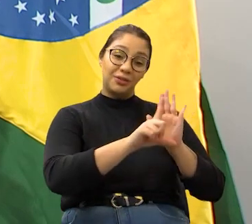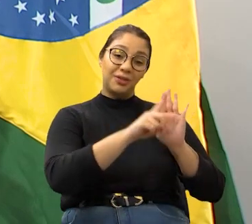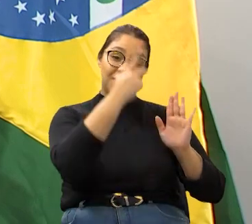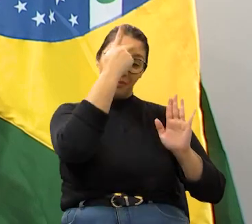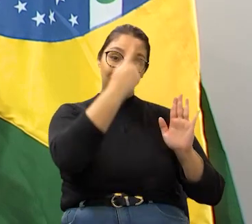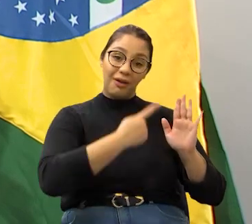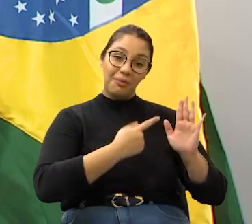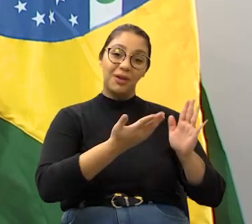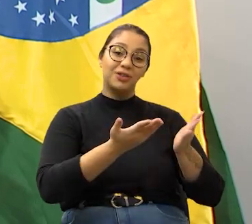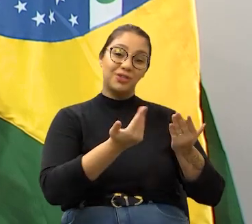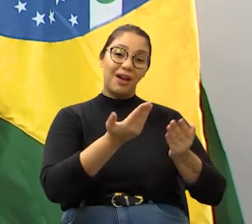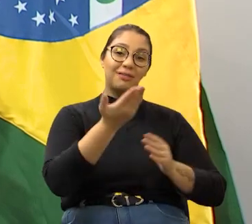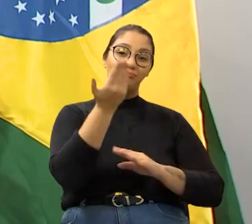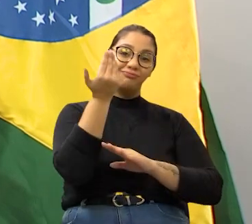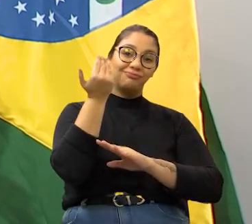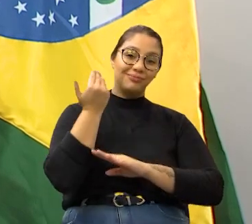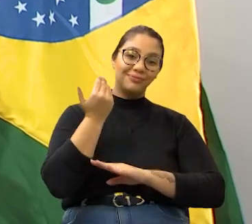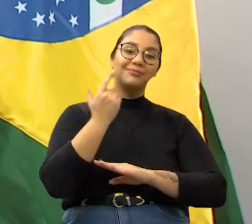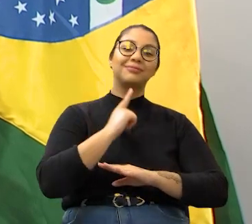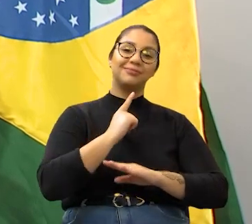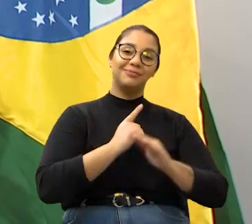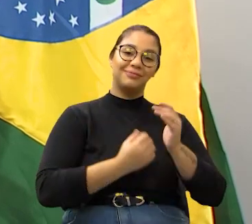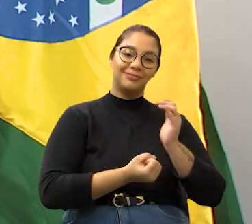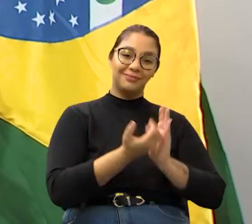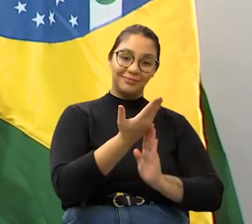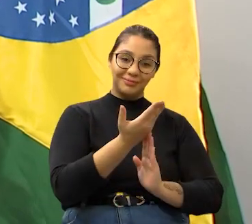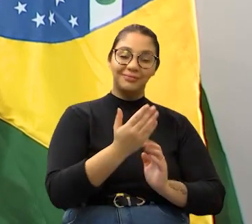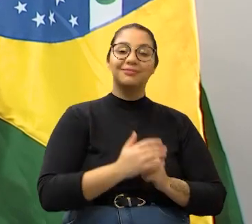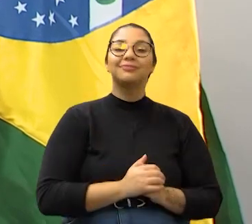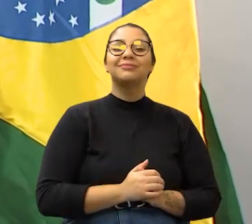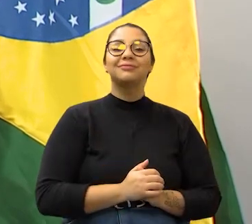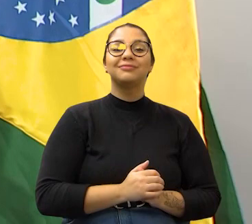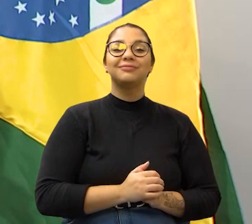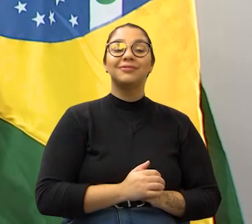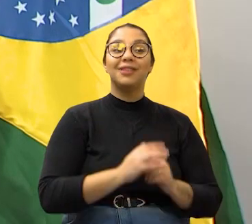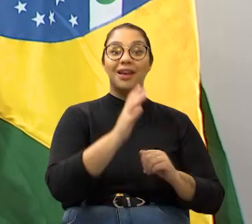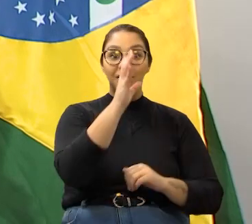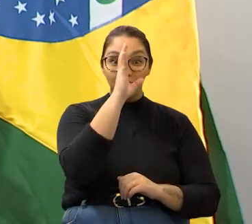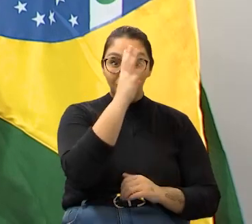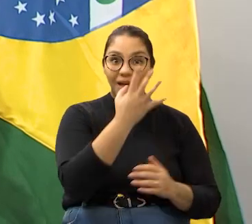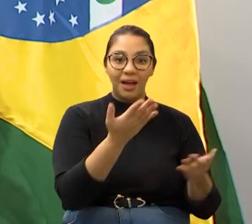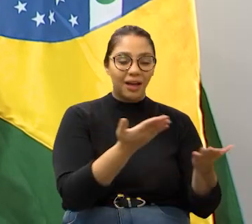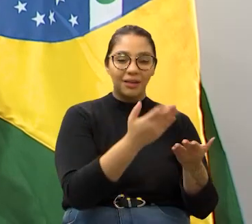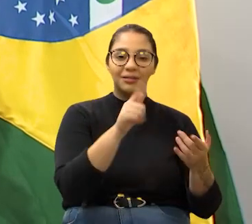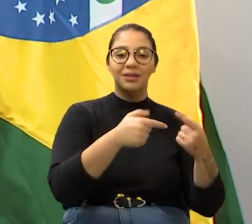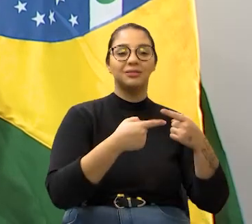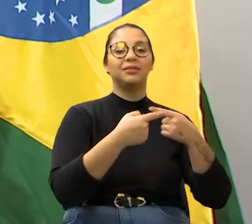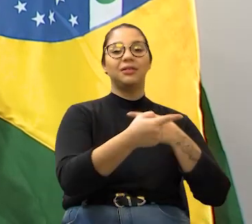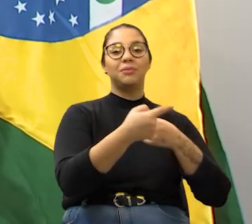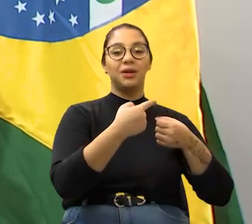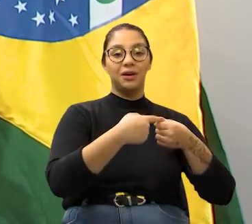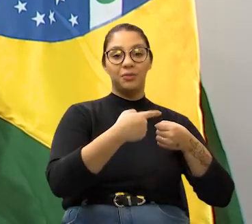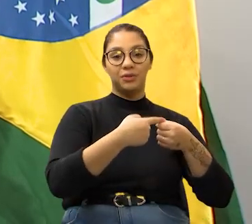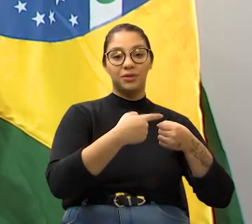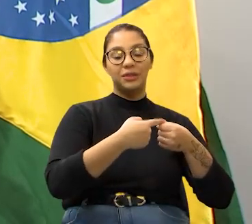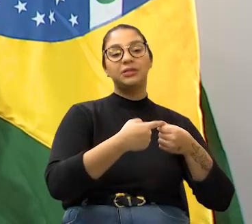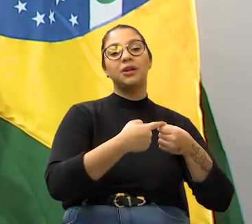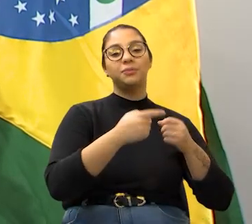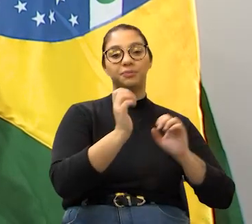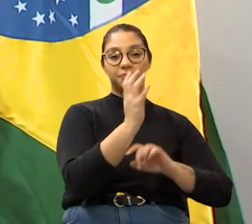minha de algum tempo atrás, ela dá resultado, né? A Semana Municipal do Meio Ambiente, a